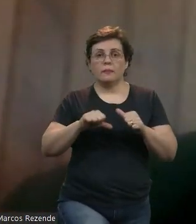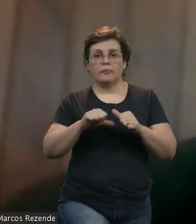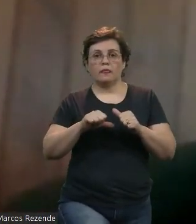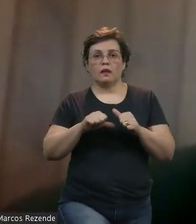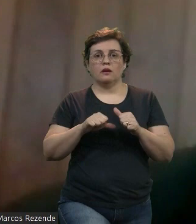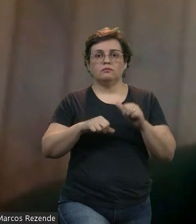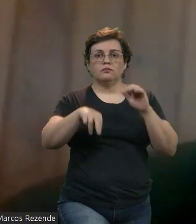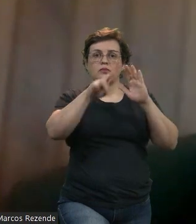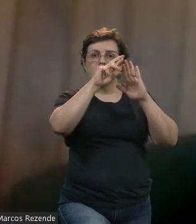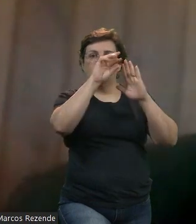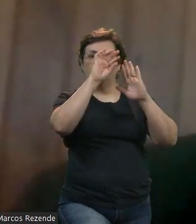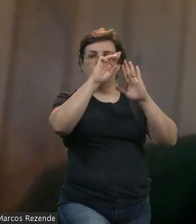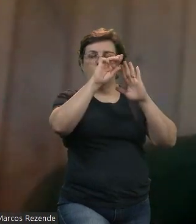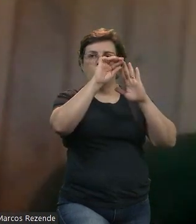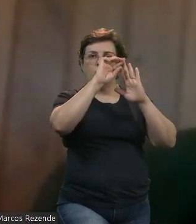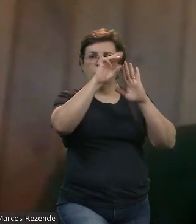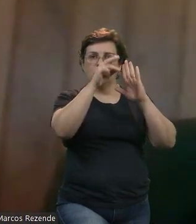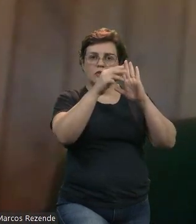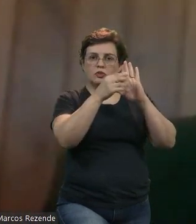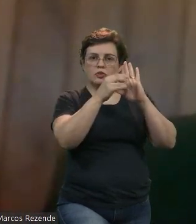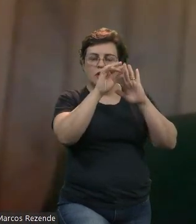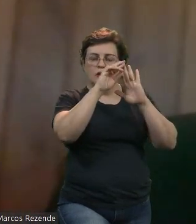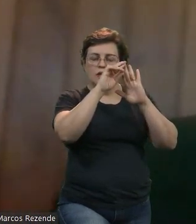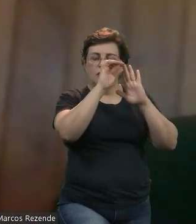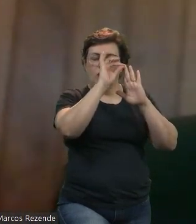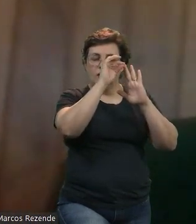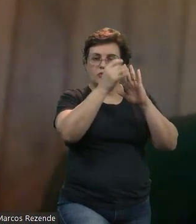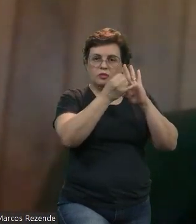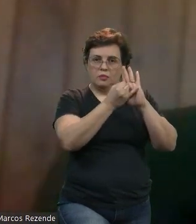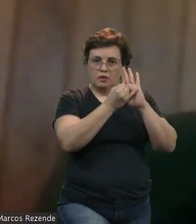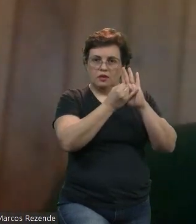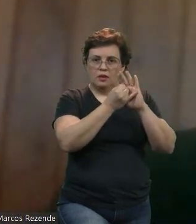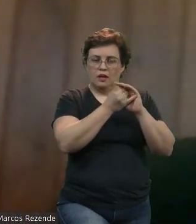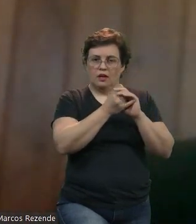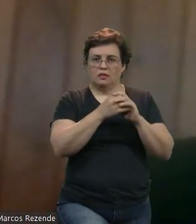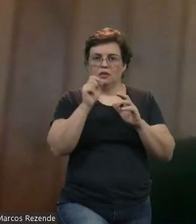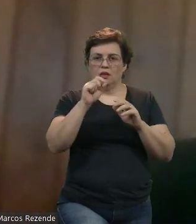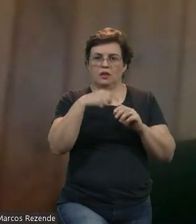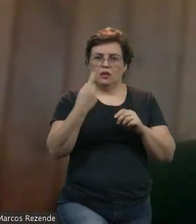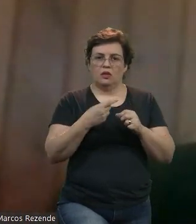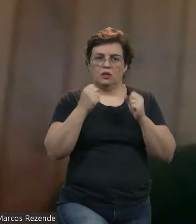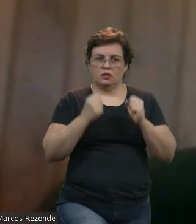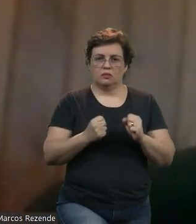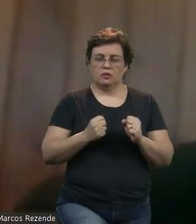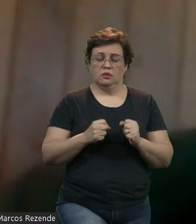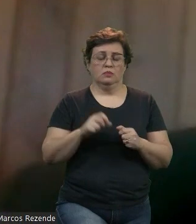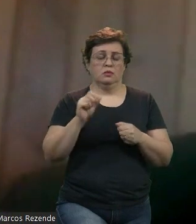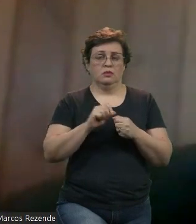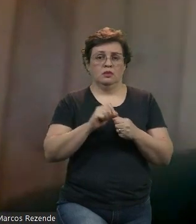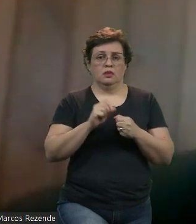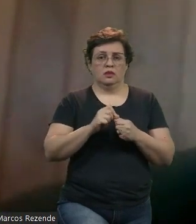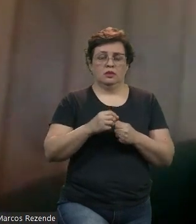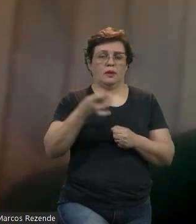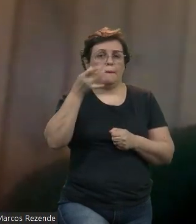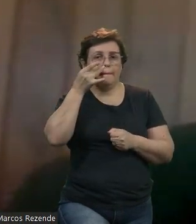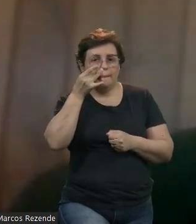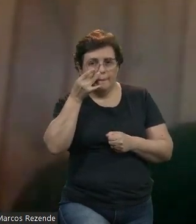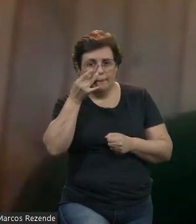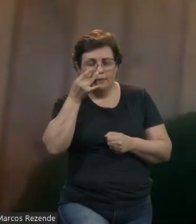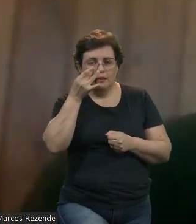o regimento interno, permitindo com que a gente faça presencial e aqueles que estão no grupo de risco